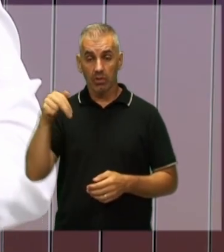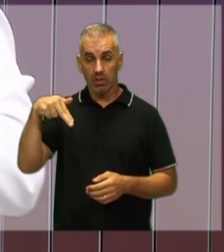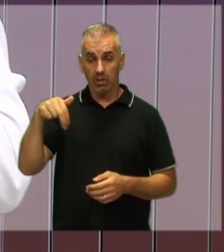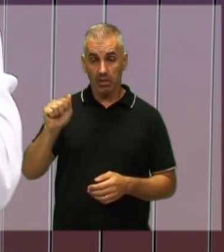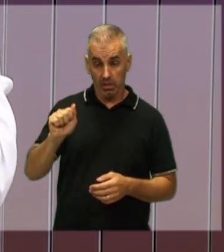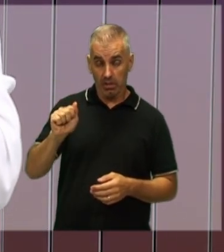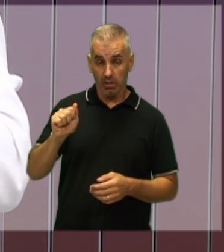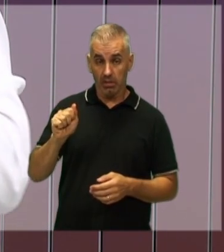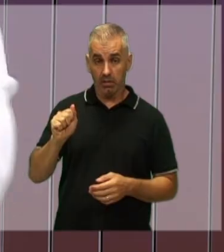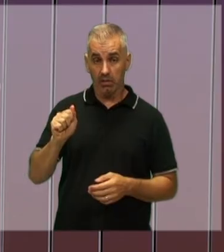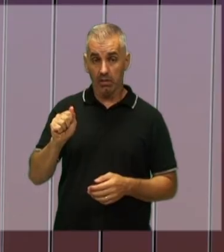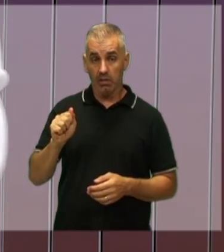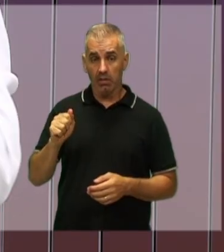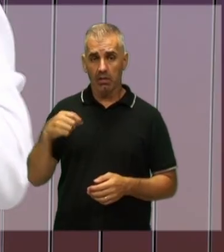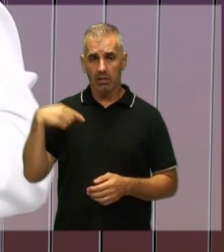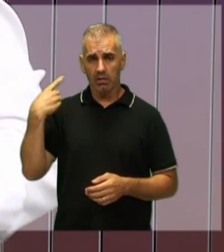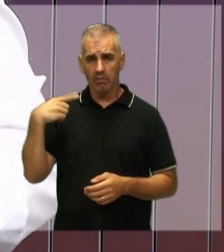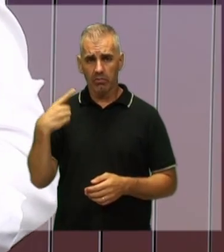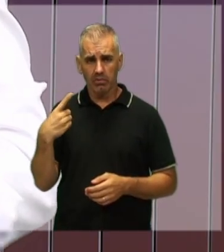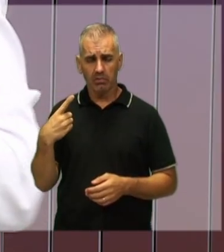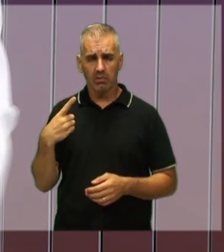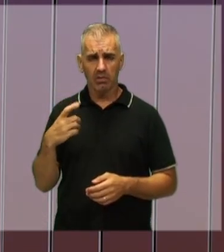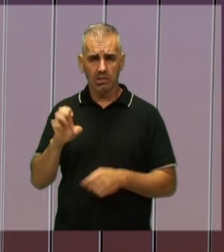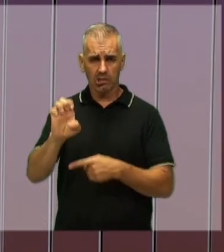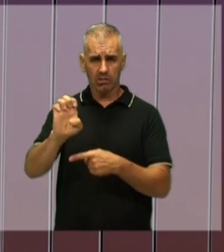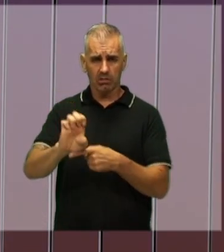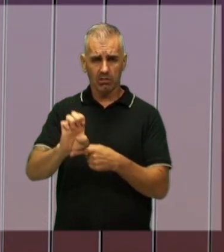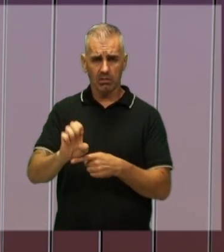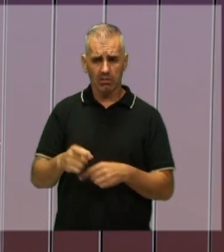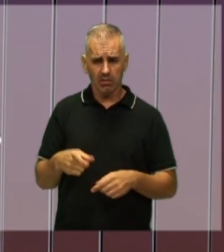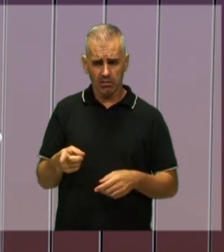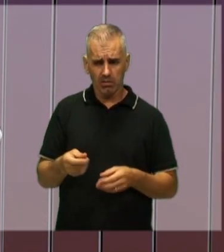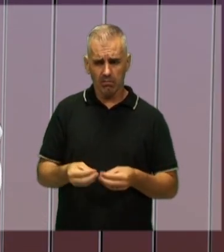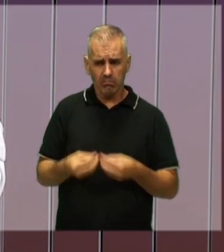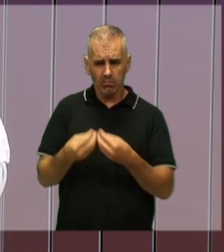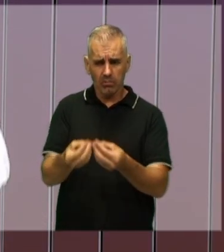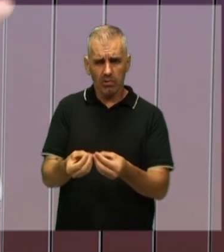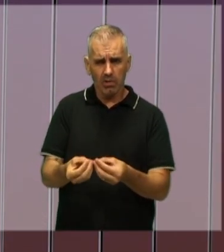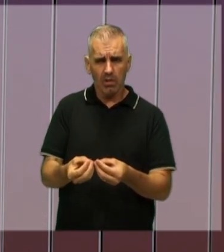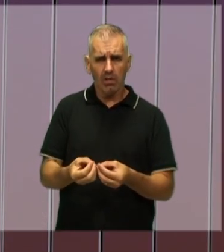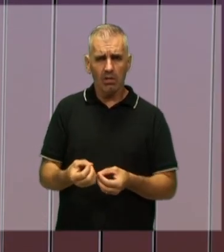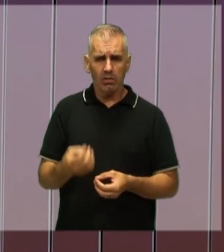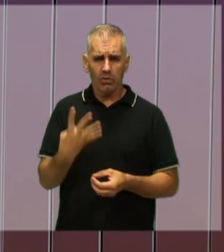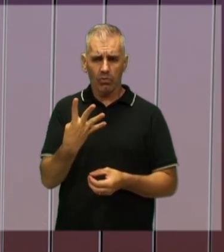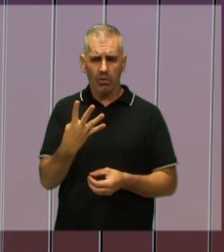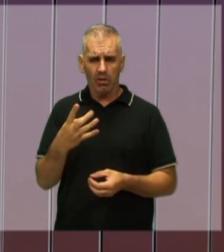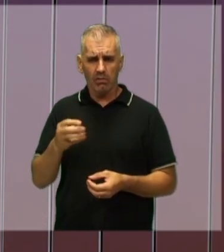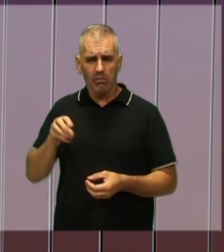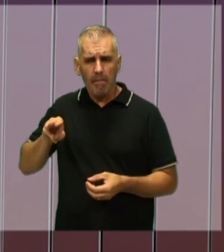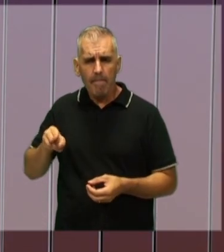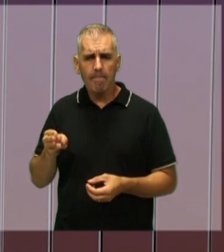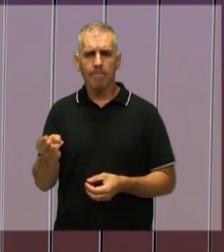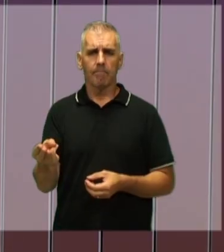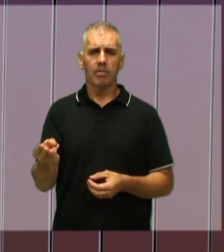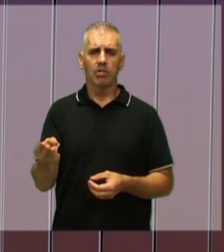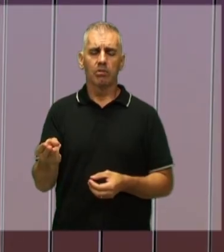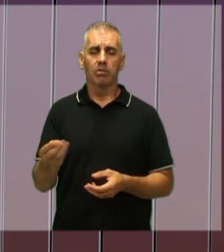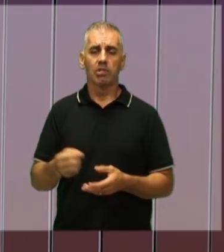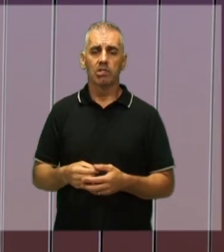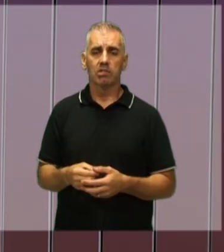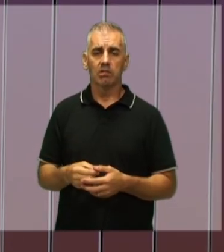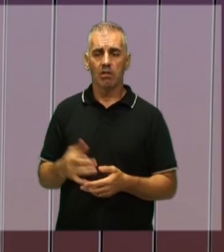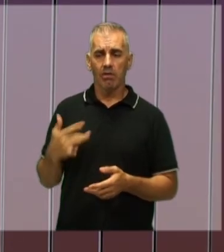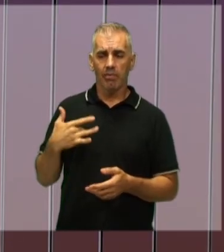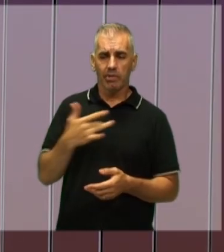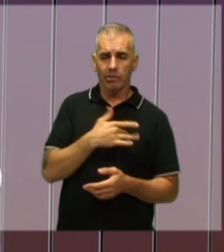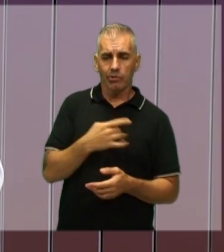mandou mais de 4 milhões só para as estradas do interior, foram 2,5 milhões. Para a saúde, mais 1